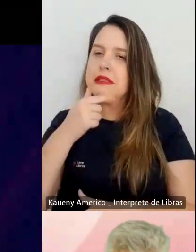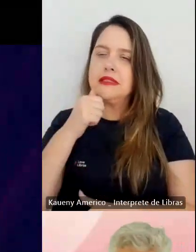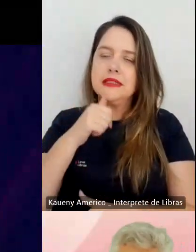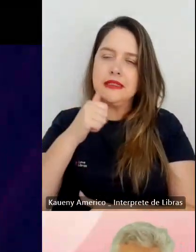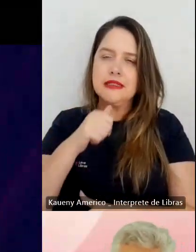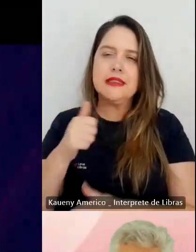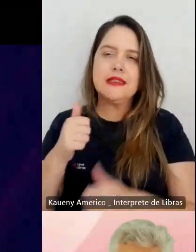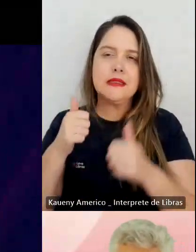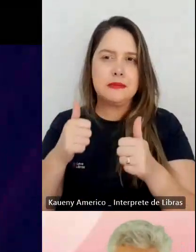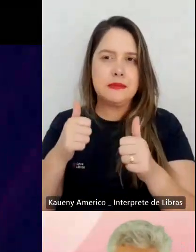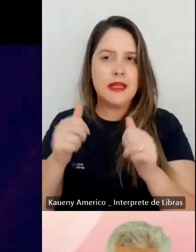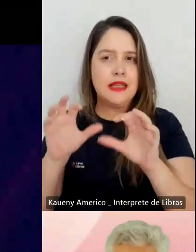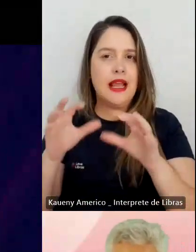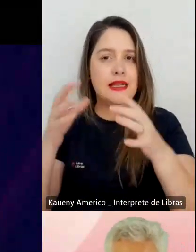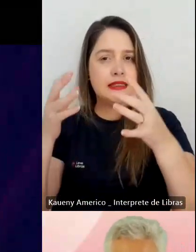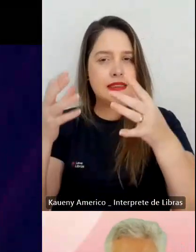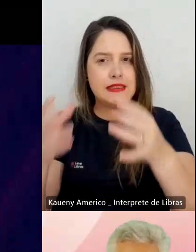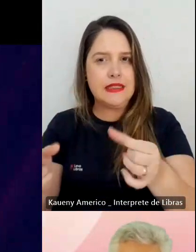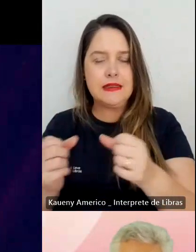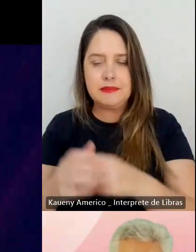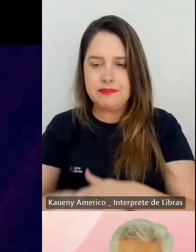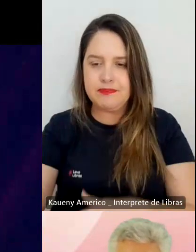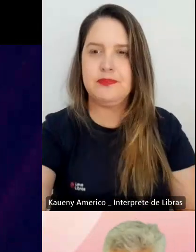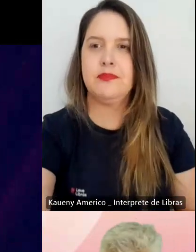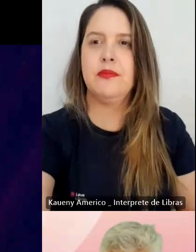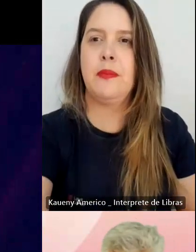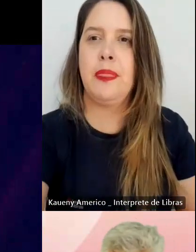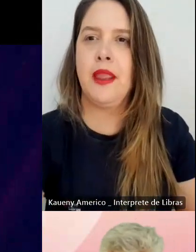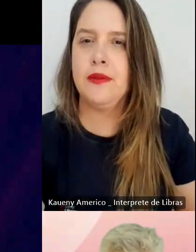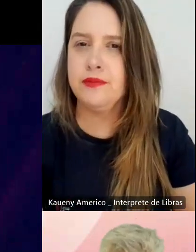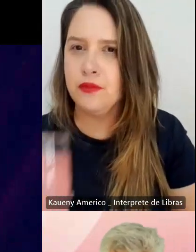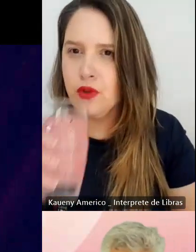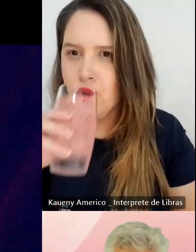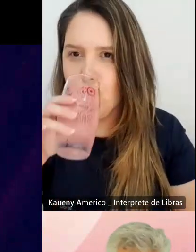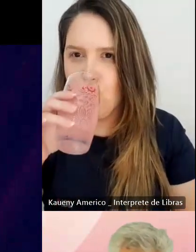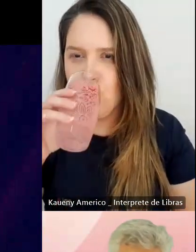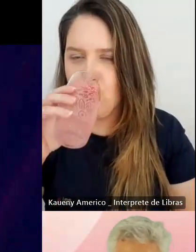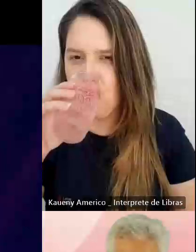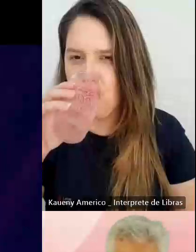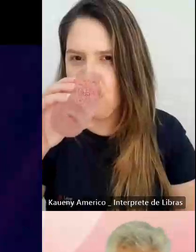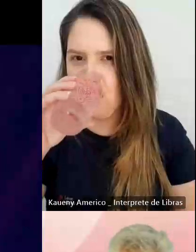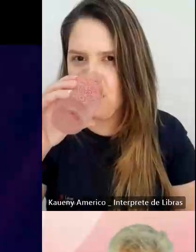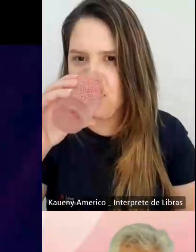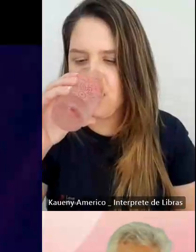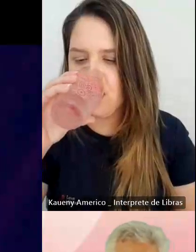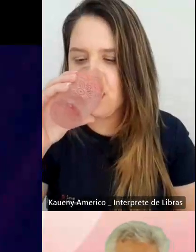aceita. A saúde mental, houve até o comentário do Jair, olha, Jair.